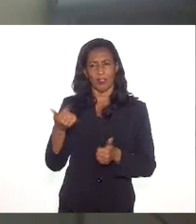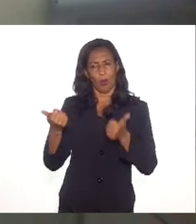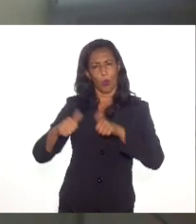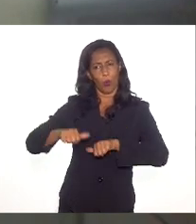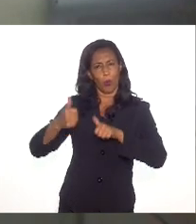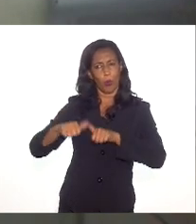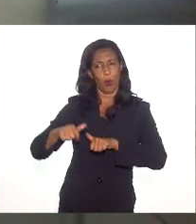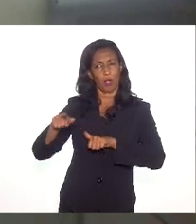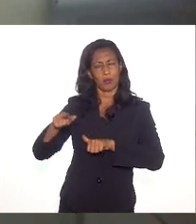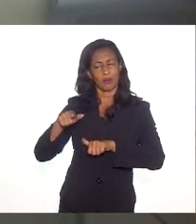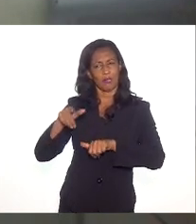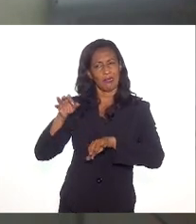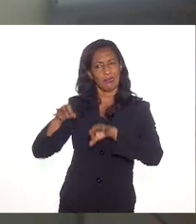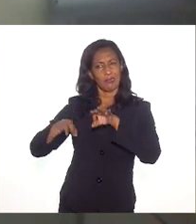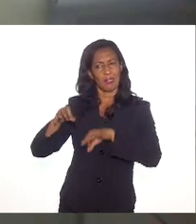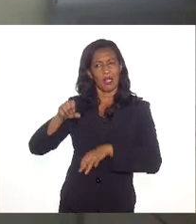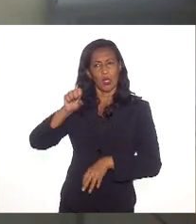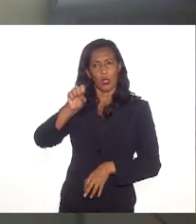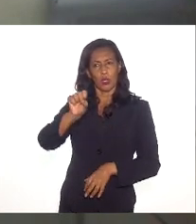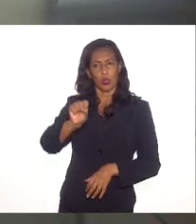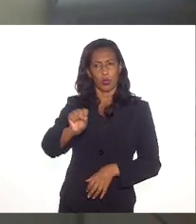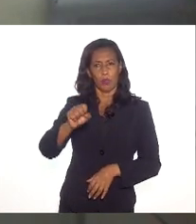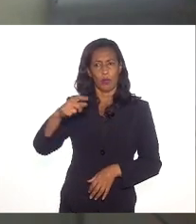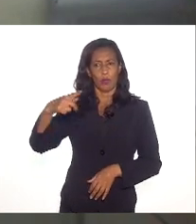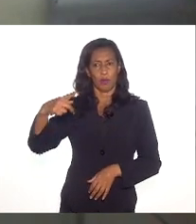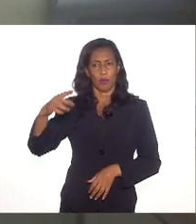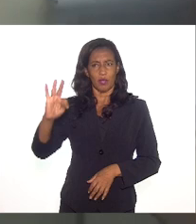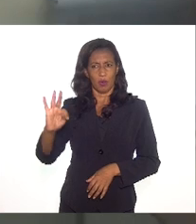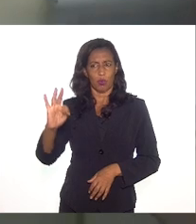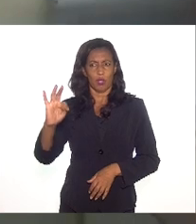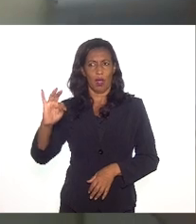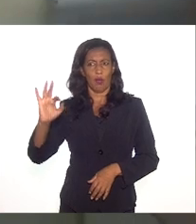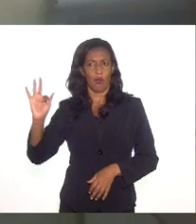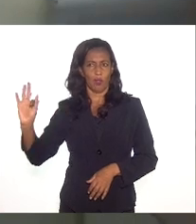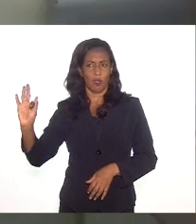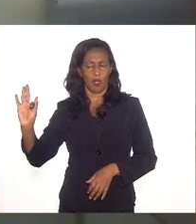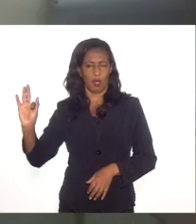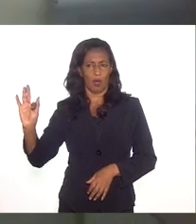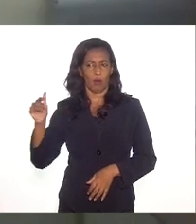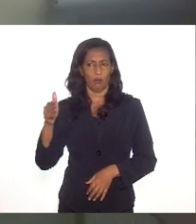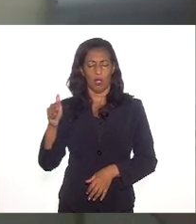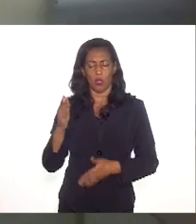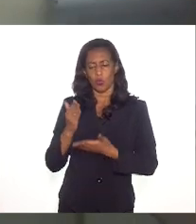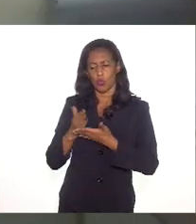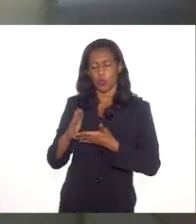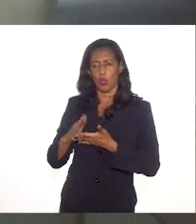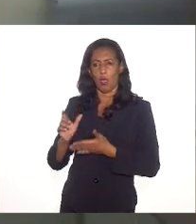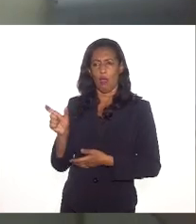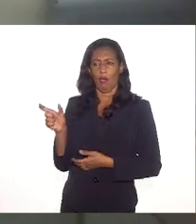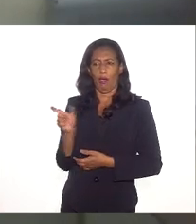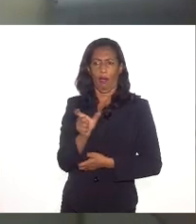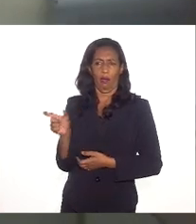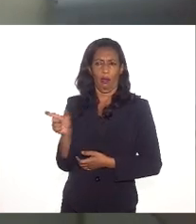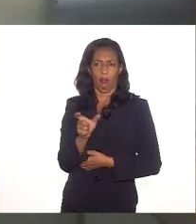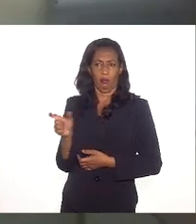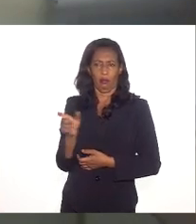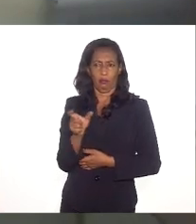adiantado julgamento no Supremo Tribunal Federal, no sentido que as sobras dos cartões sejam